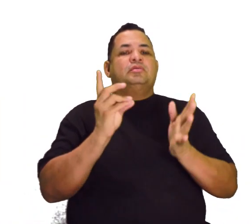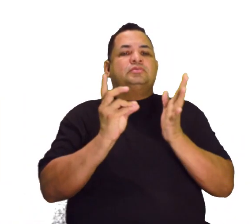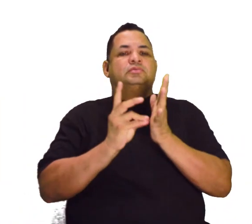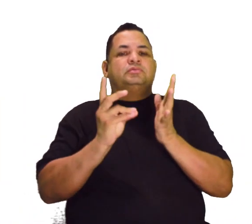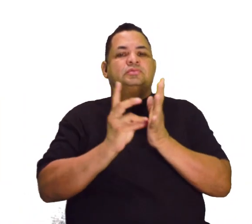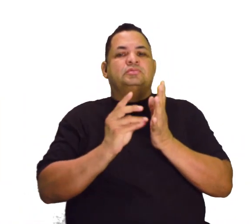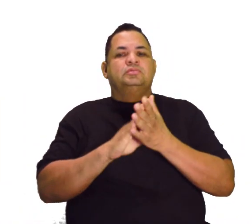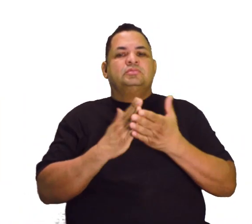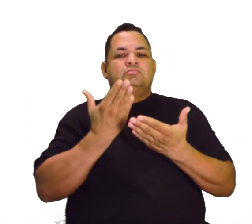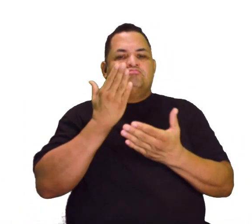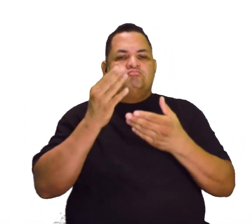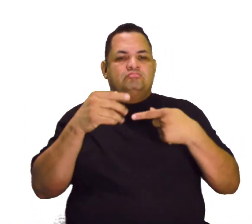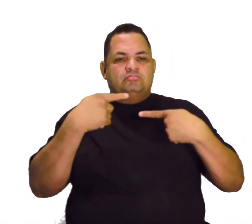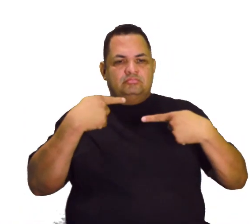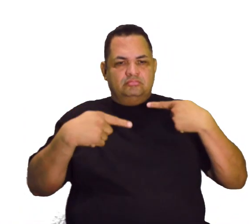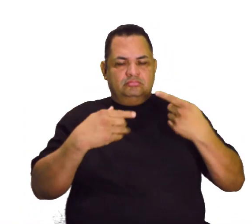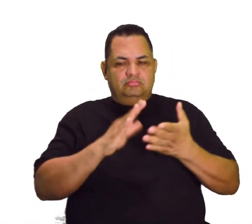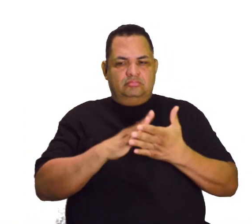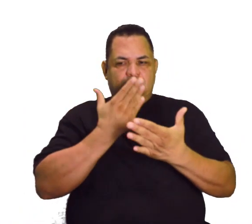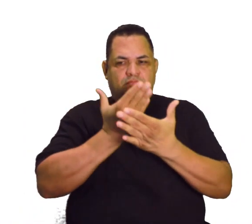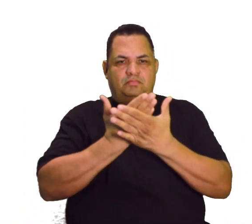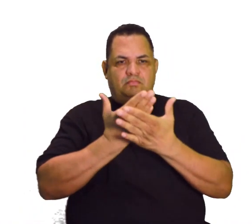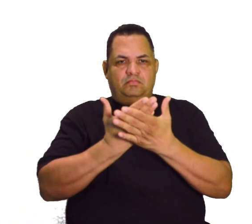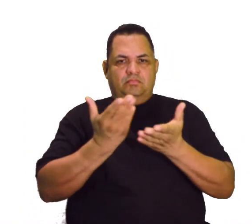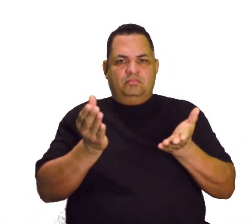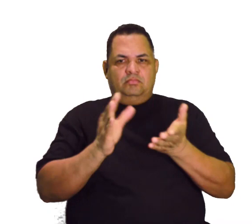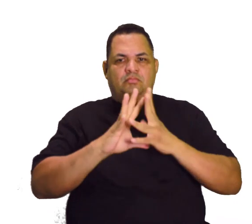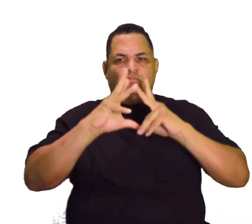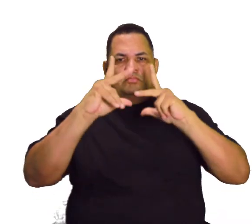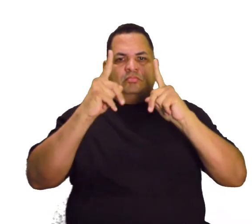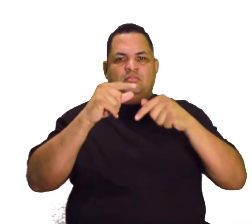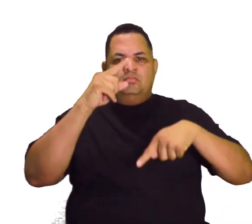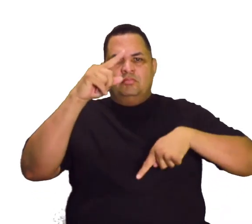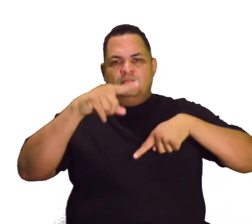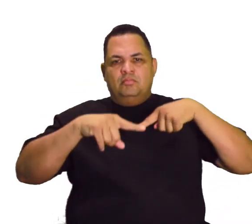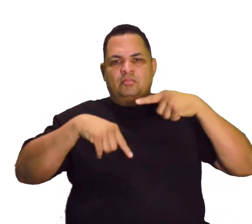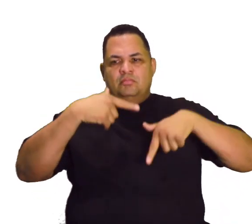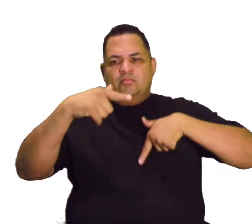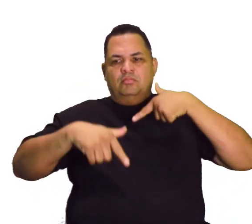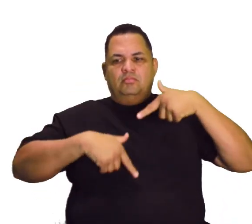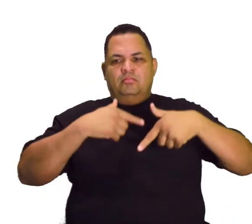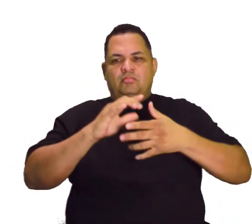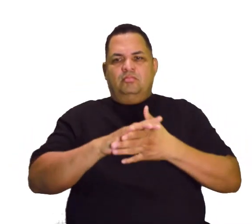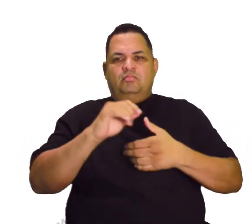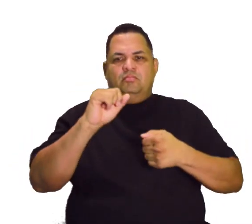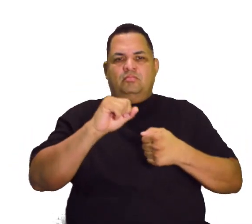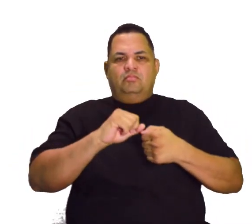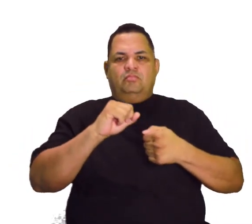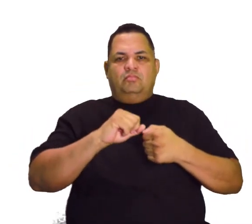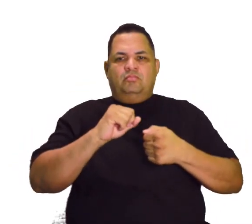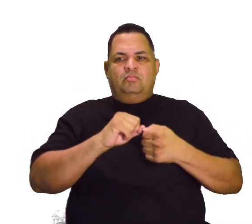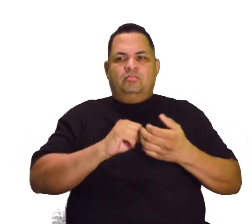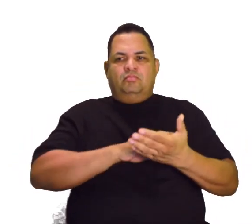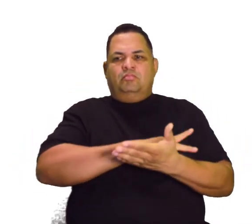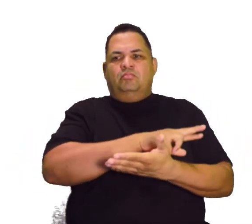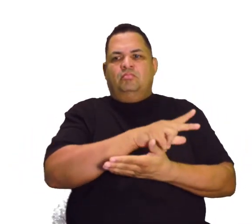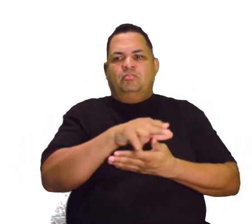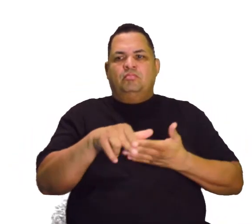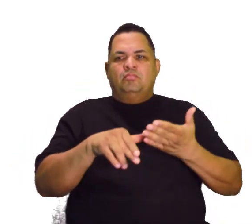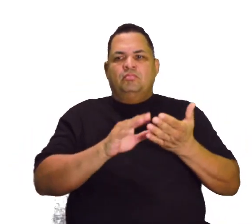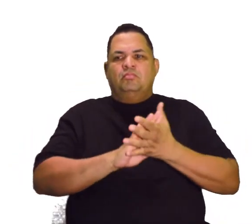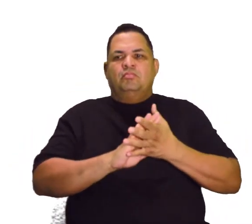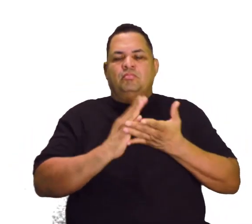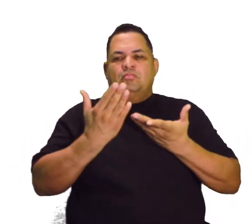Nós discutimos durante a aula que a arte indígena é todas as produções feitas por diversas